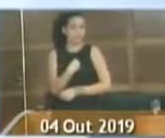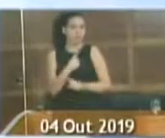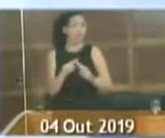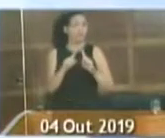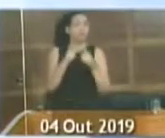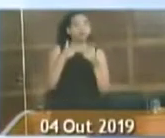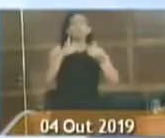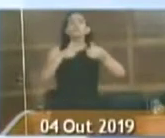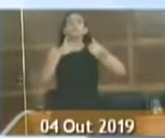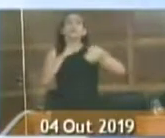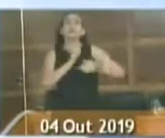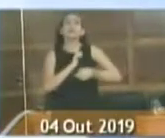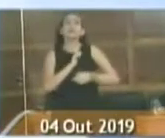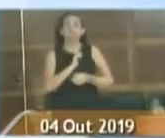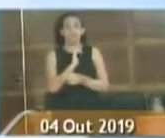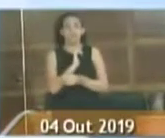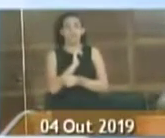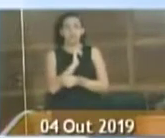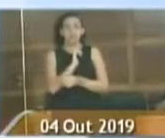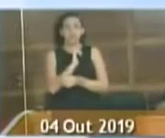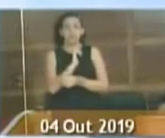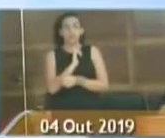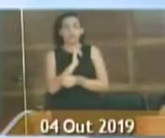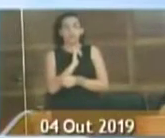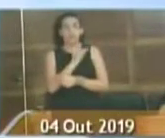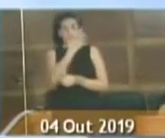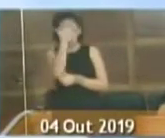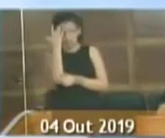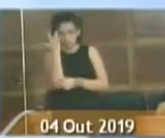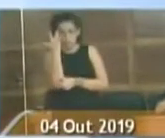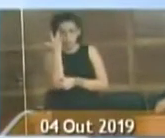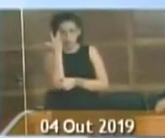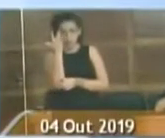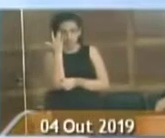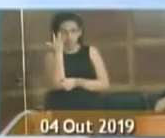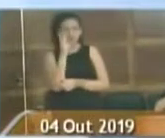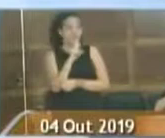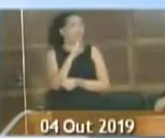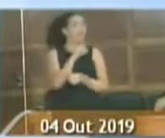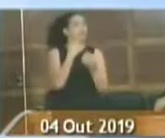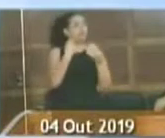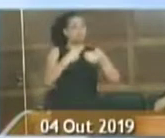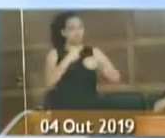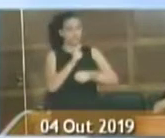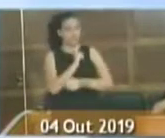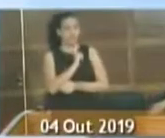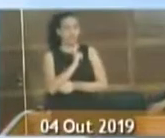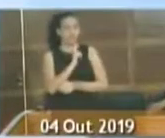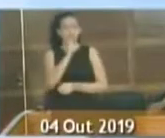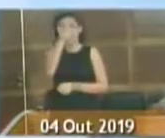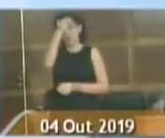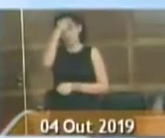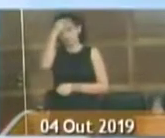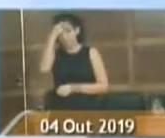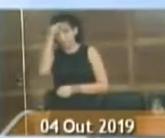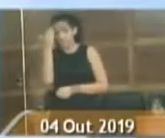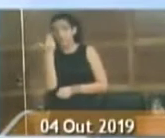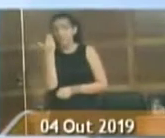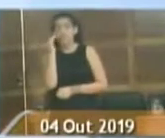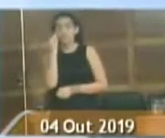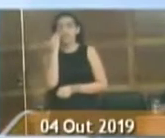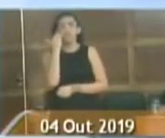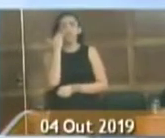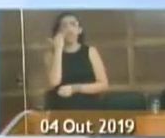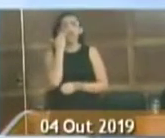aonde exista um ser humano, você vai precisar da consciência humana para que